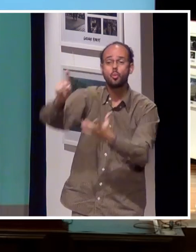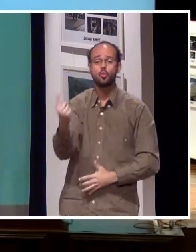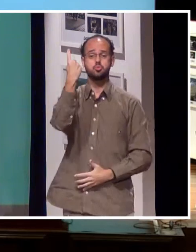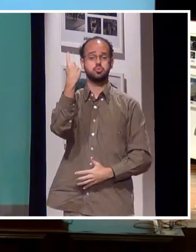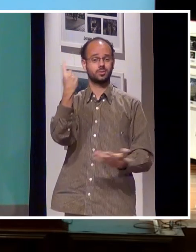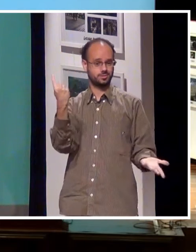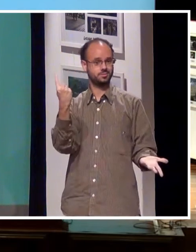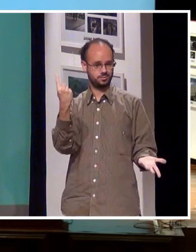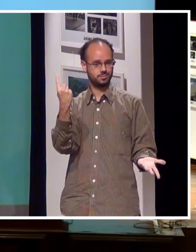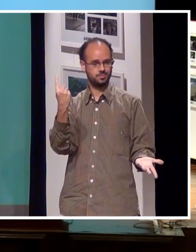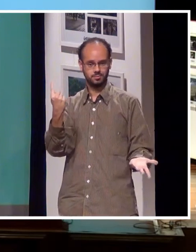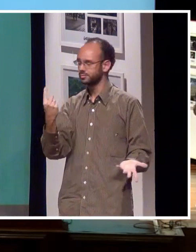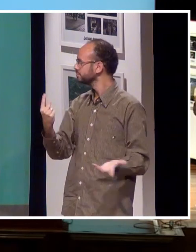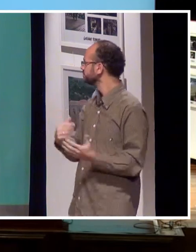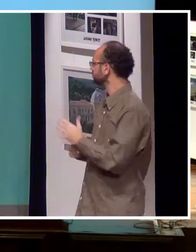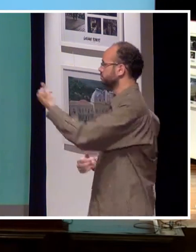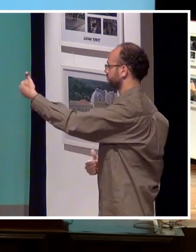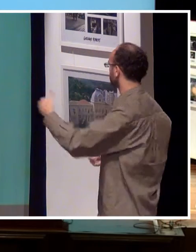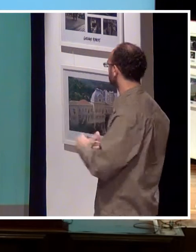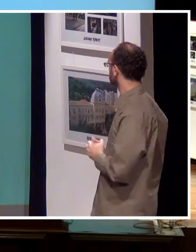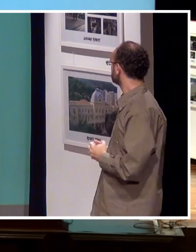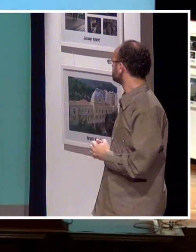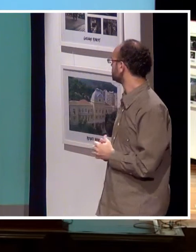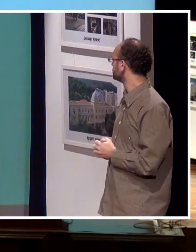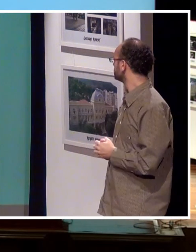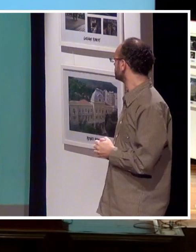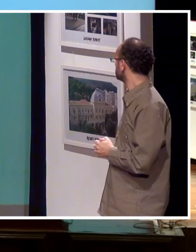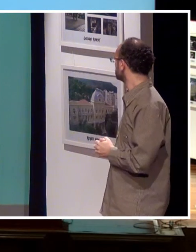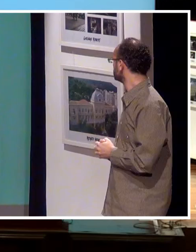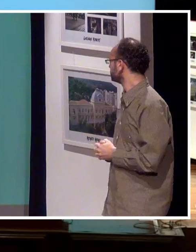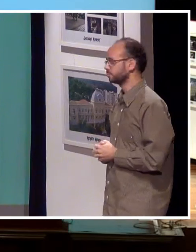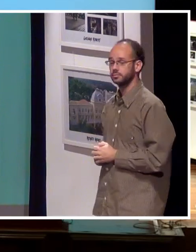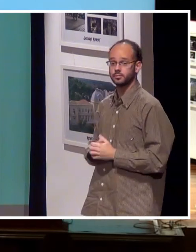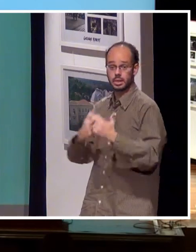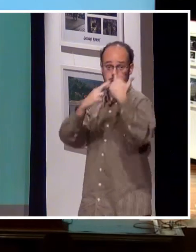dentro dessas relações, nessa interação social mundial.